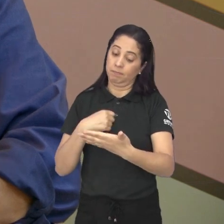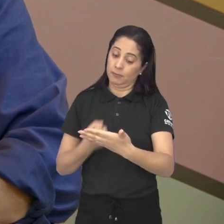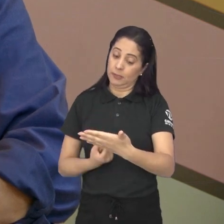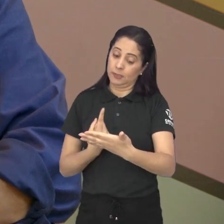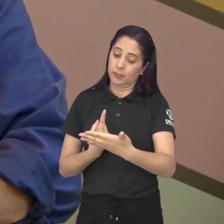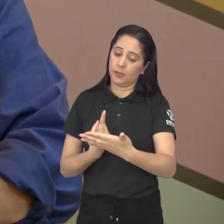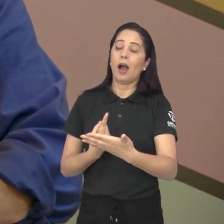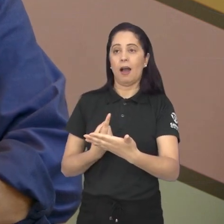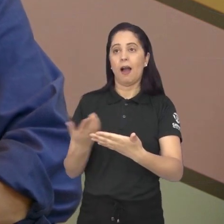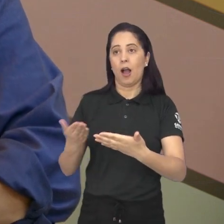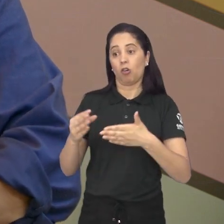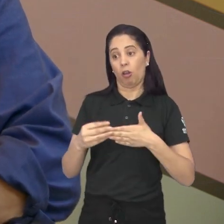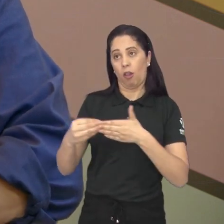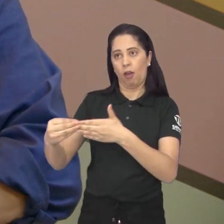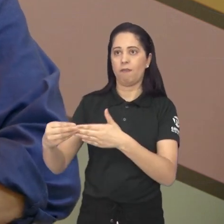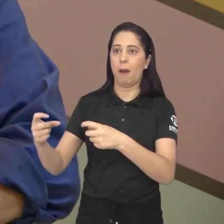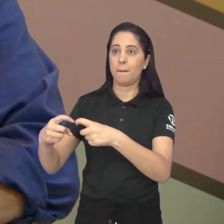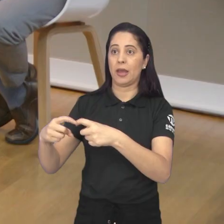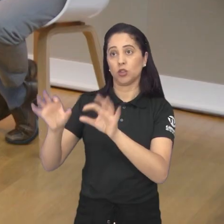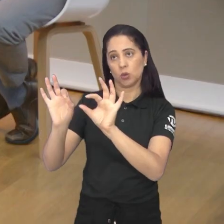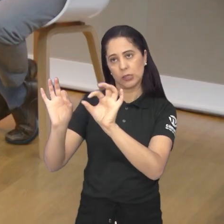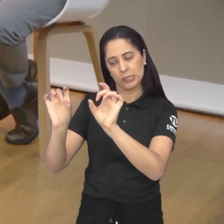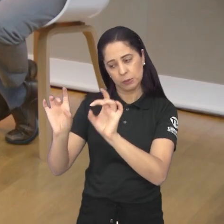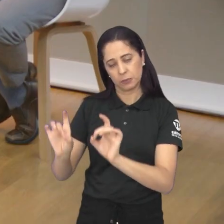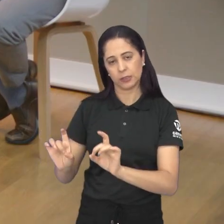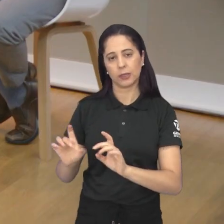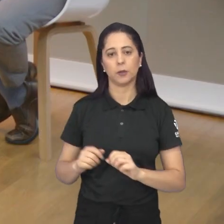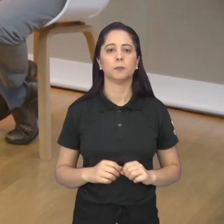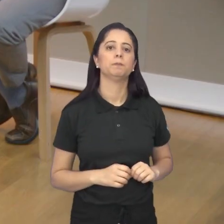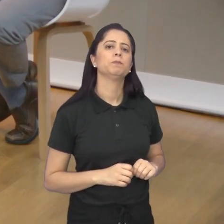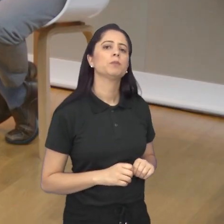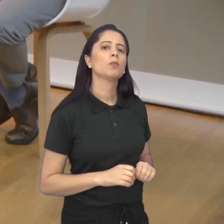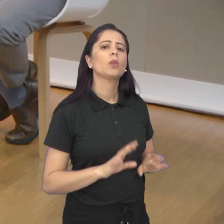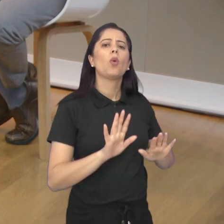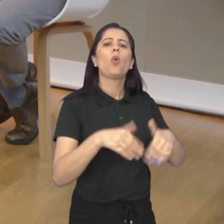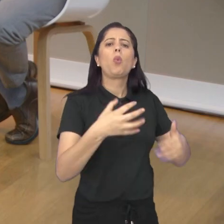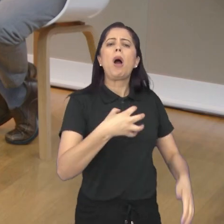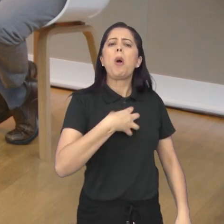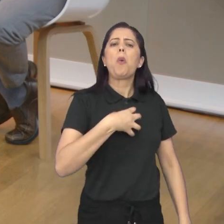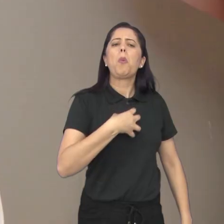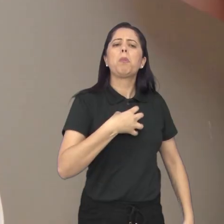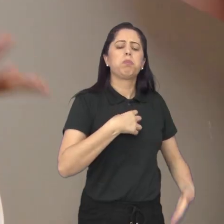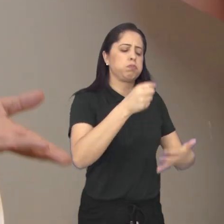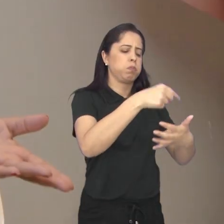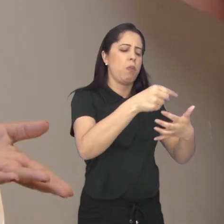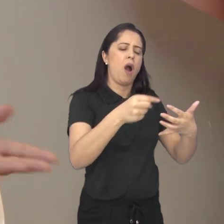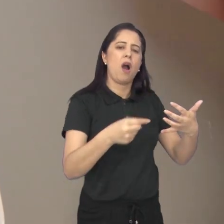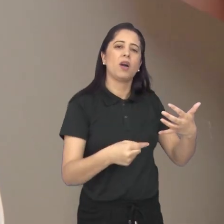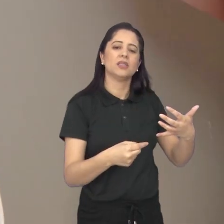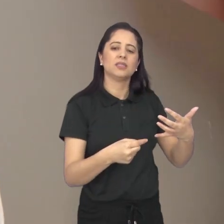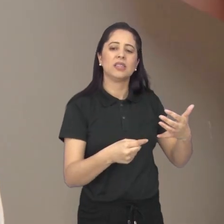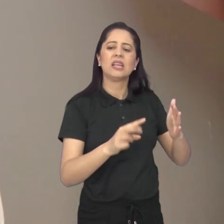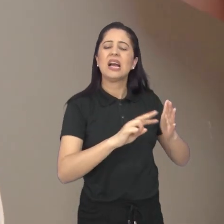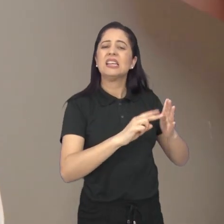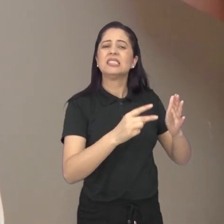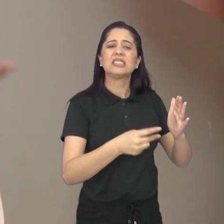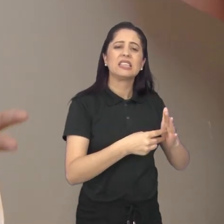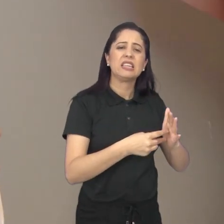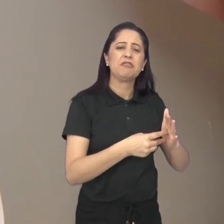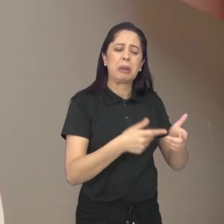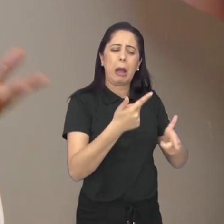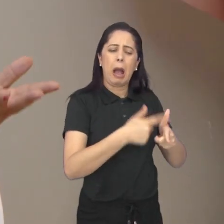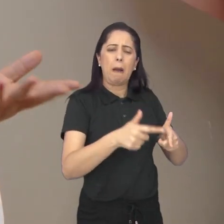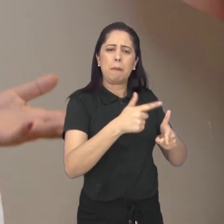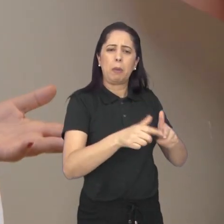esse médico pode encaminhar para um especialista. Quais sintomas que podem indicar, de repente, não o câncer, ou até o próprio câncer mesmo de intestino, ou